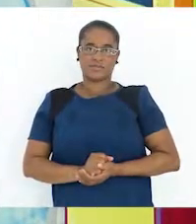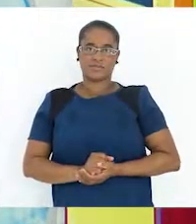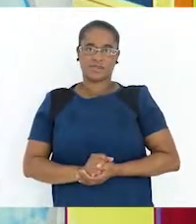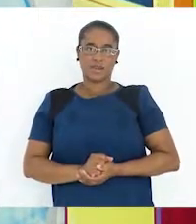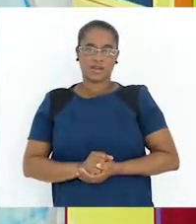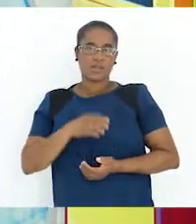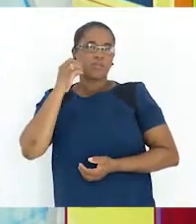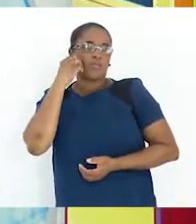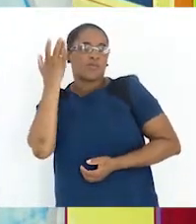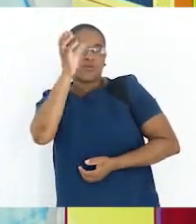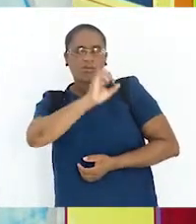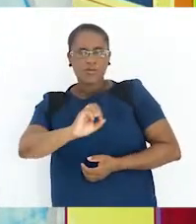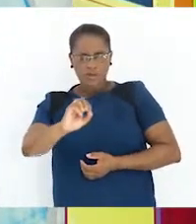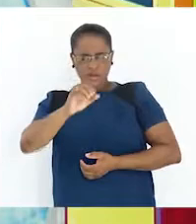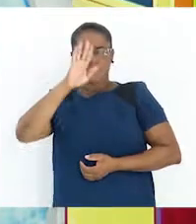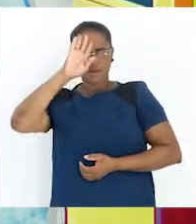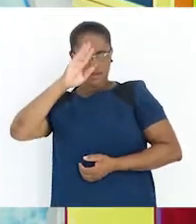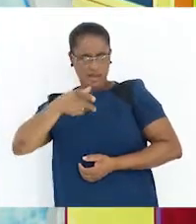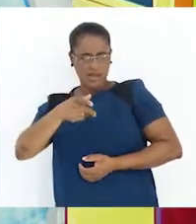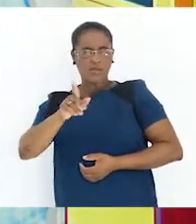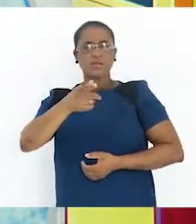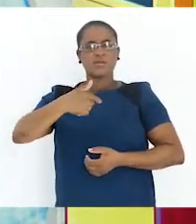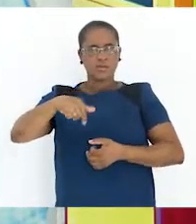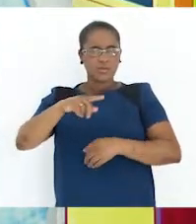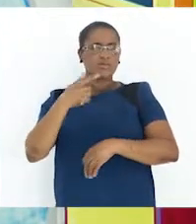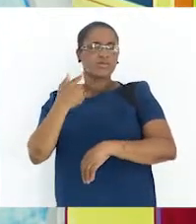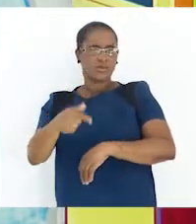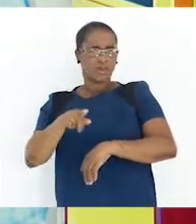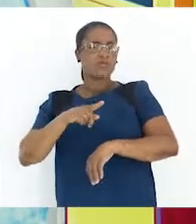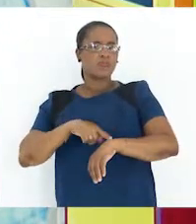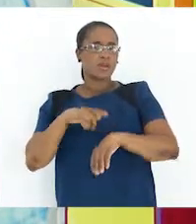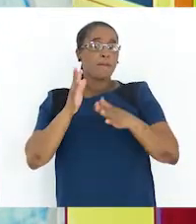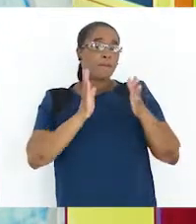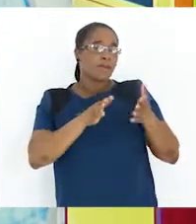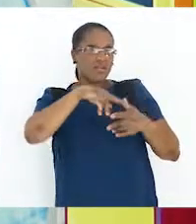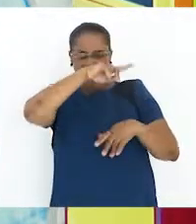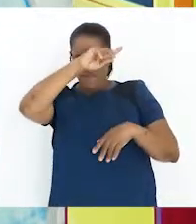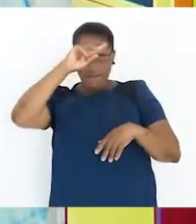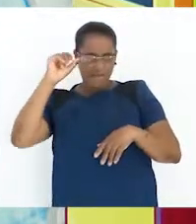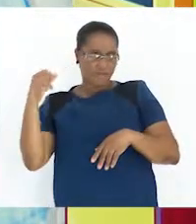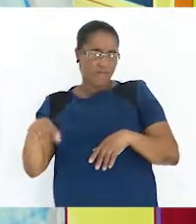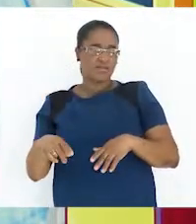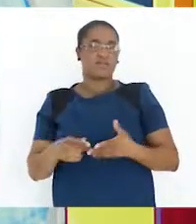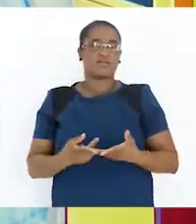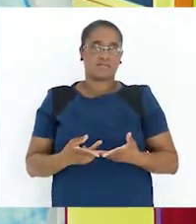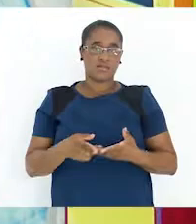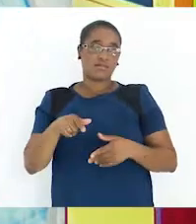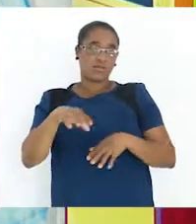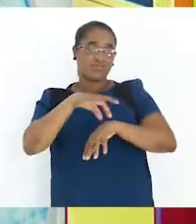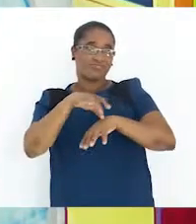Como bem sabem, estamos num momento particularmente difícil, no meio de uma